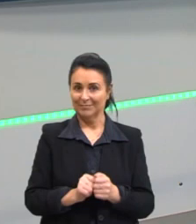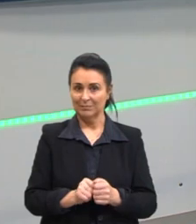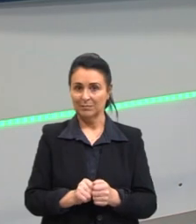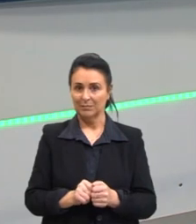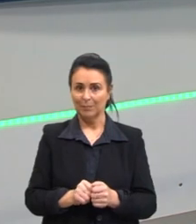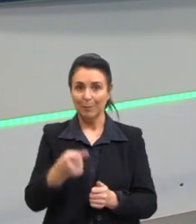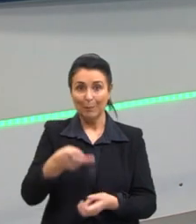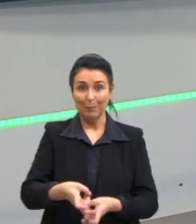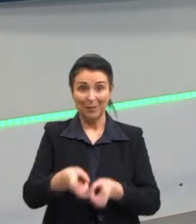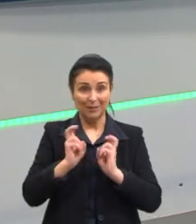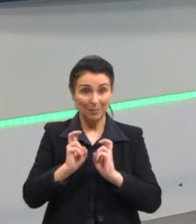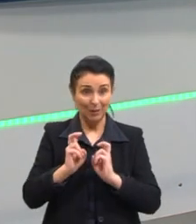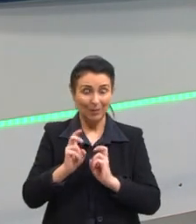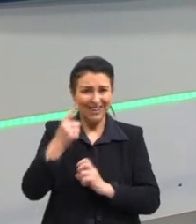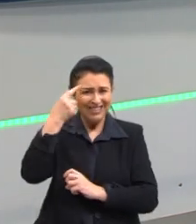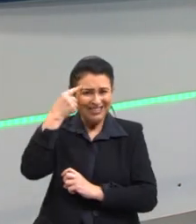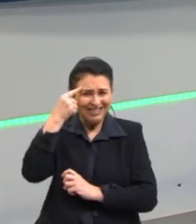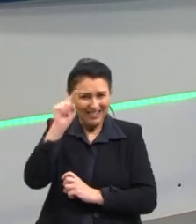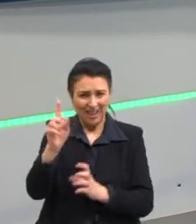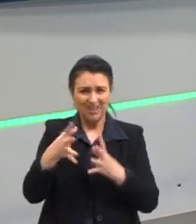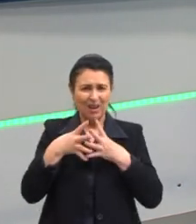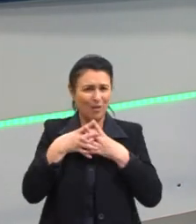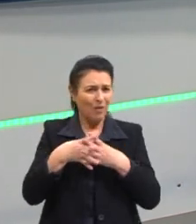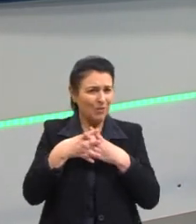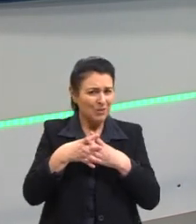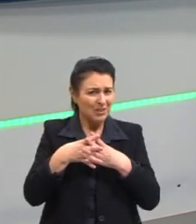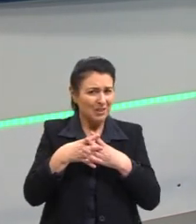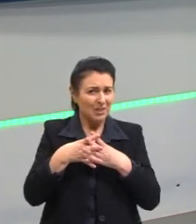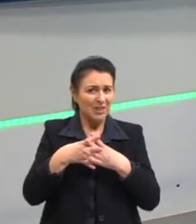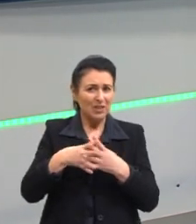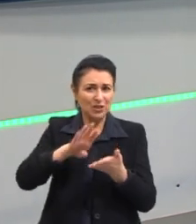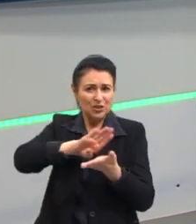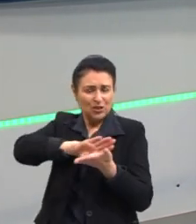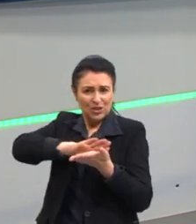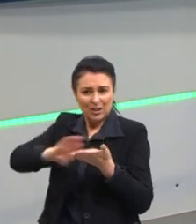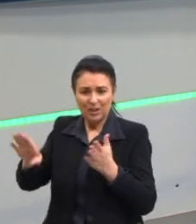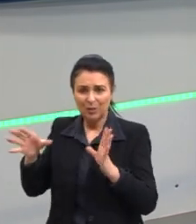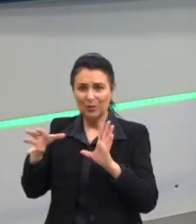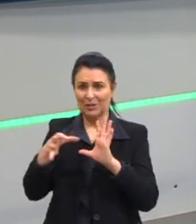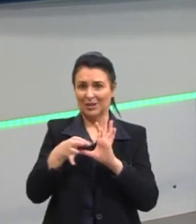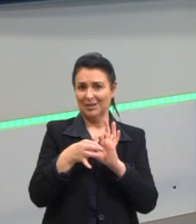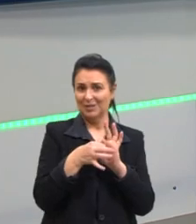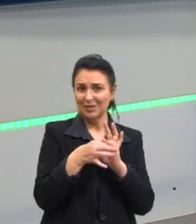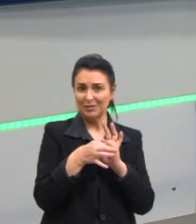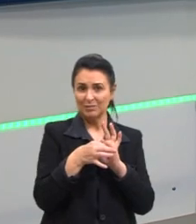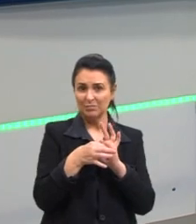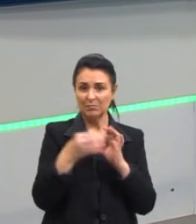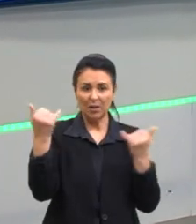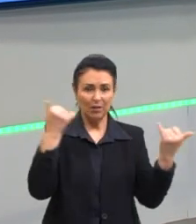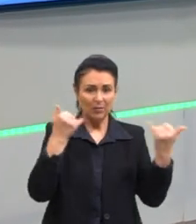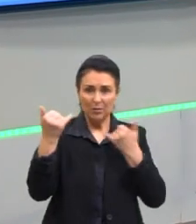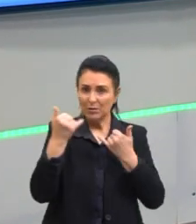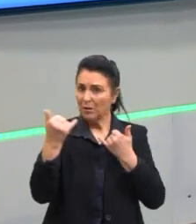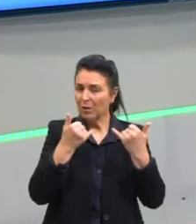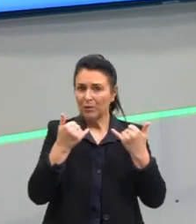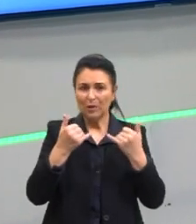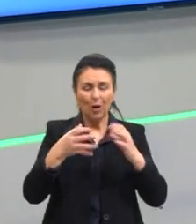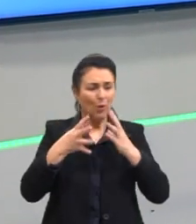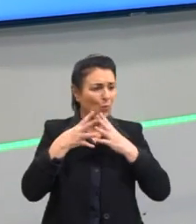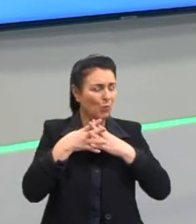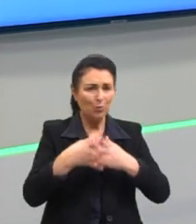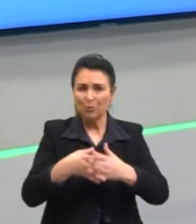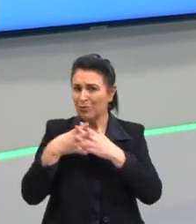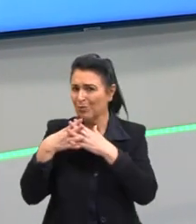confusa sem os conectores interfrásicos a informação fica confuso ela fica